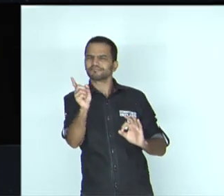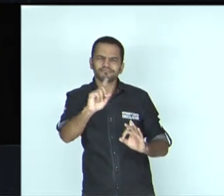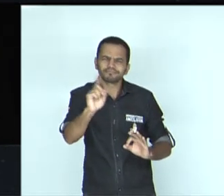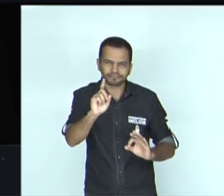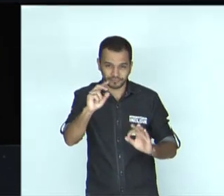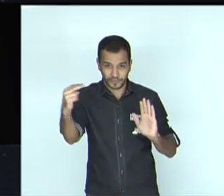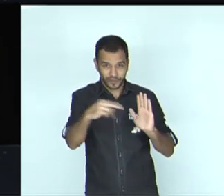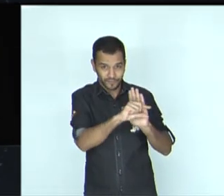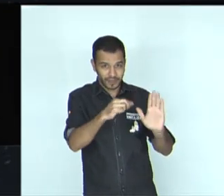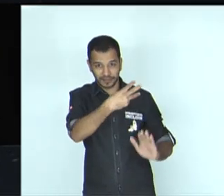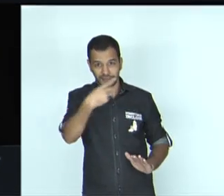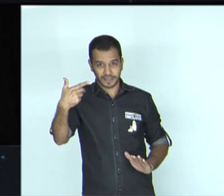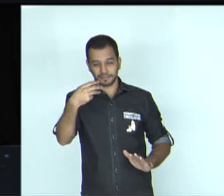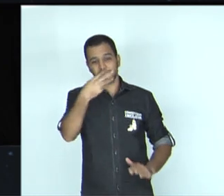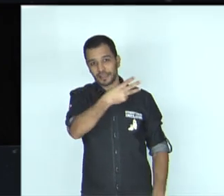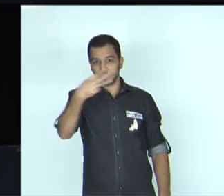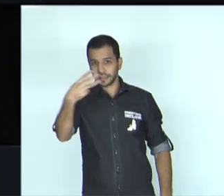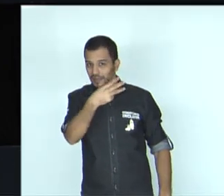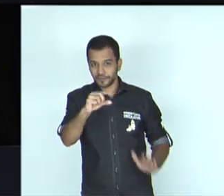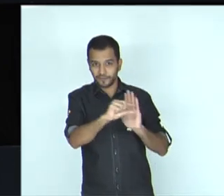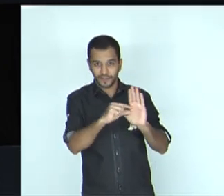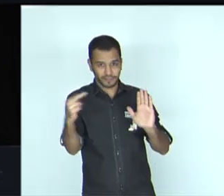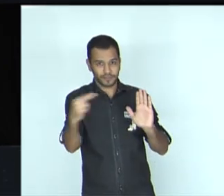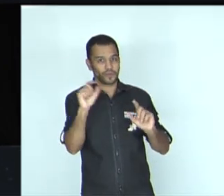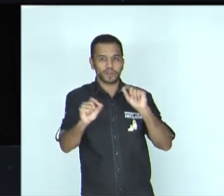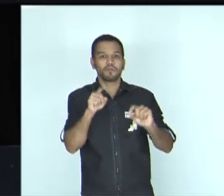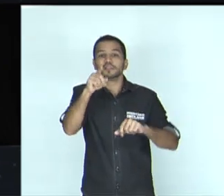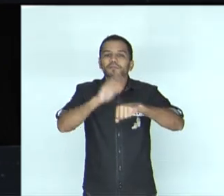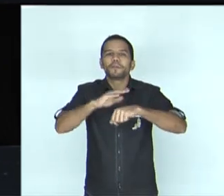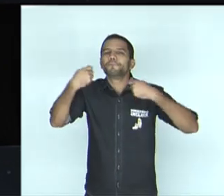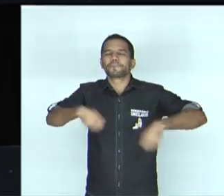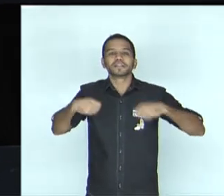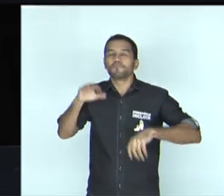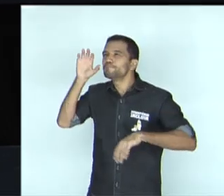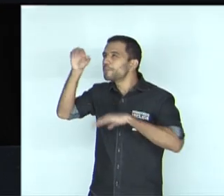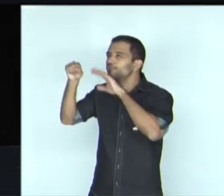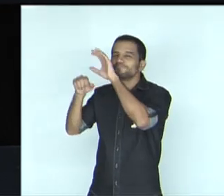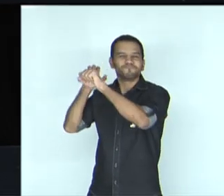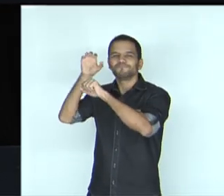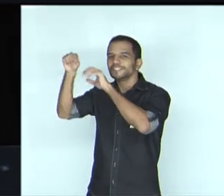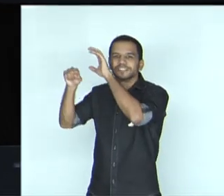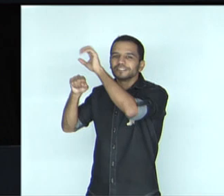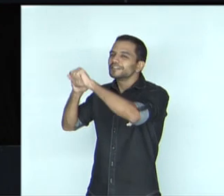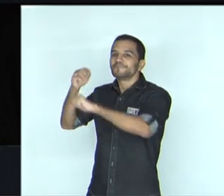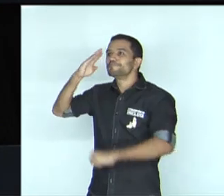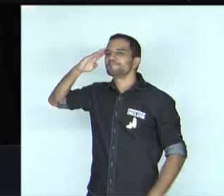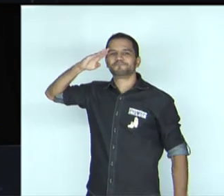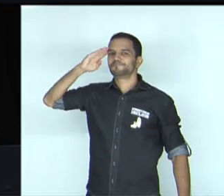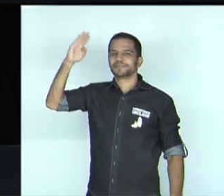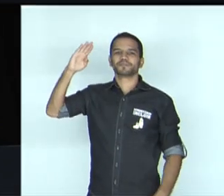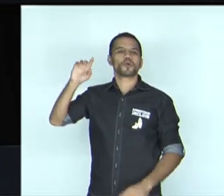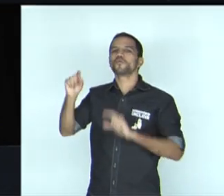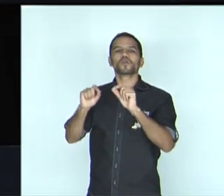33. Diz assim, busquem, pois, em primeiro lugar, o reino de Deus e a sua